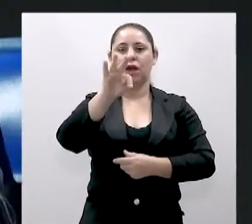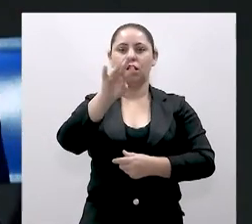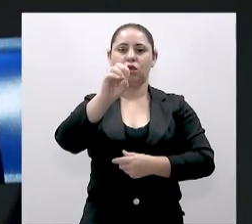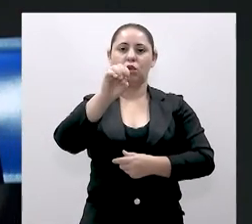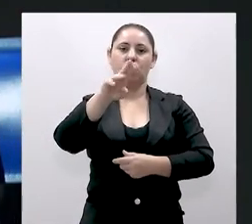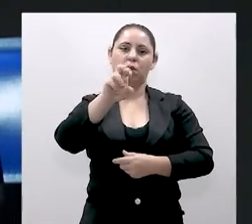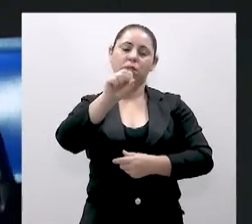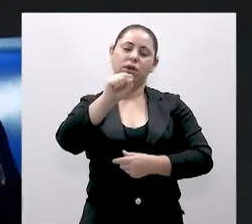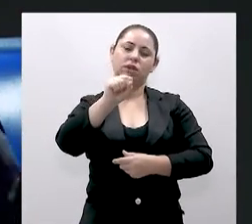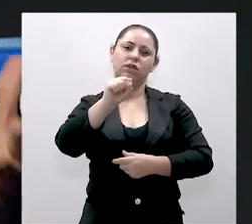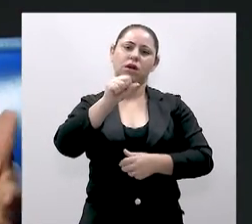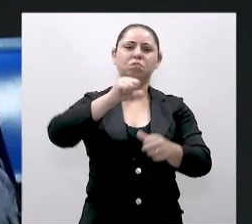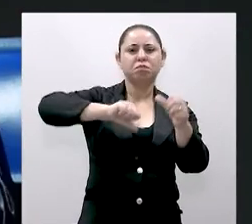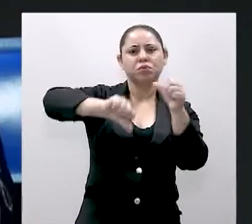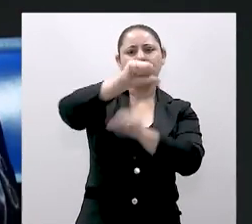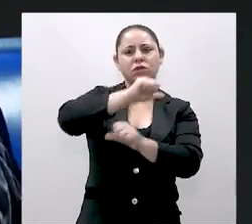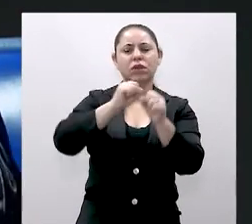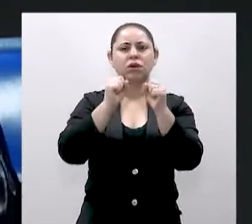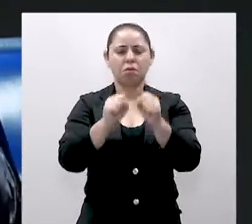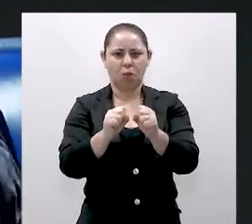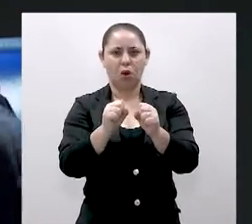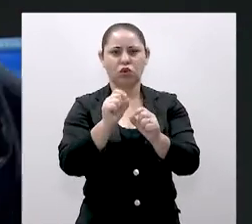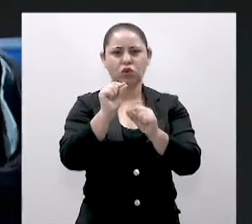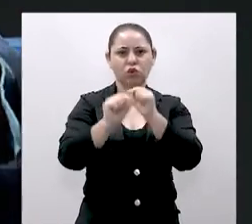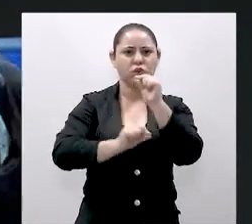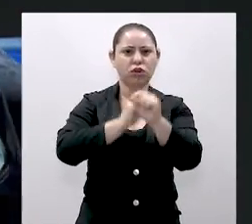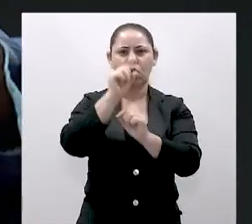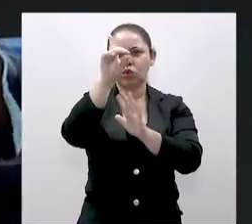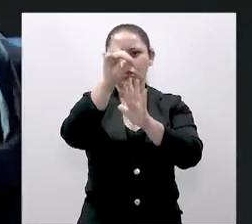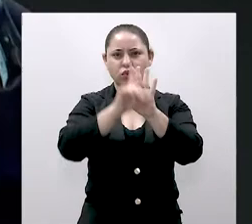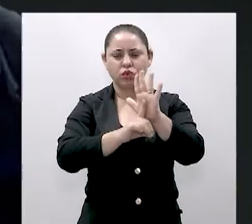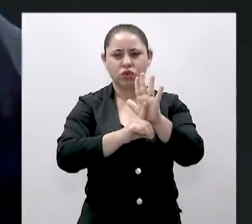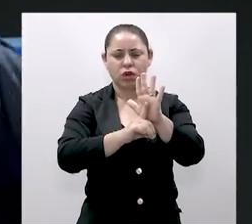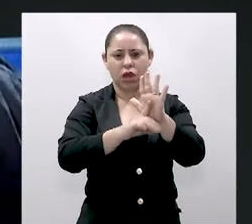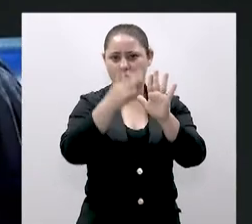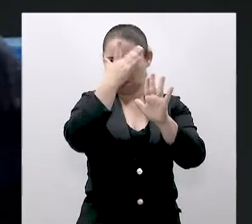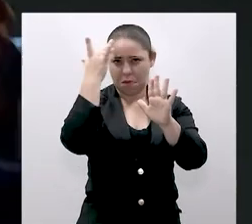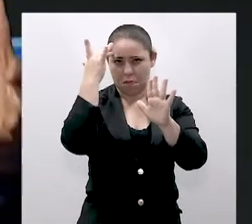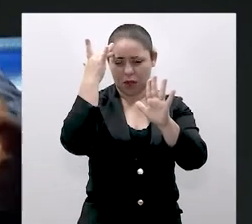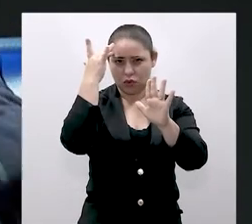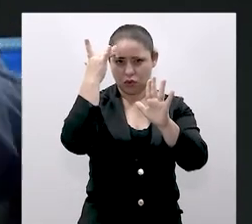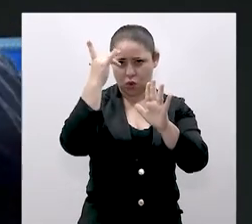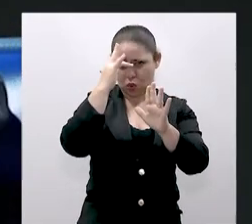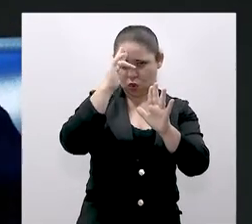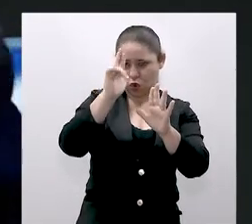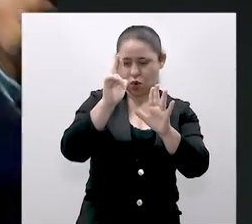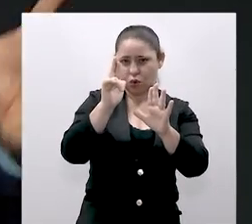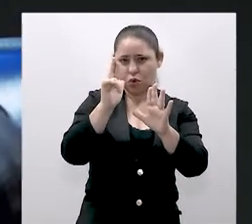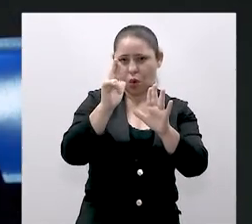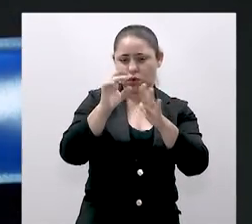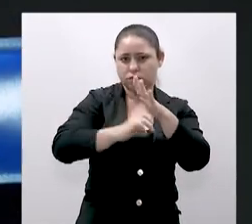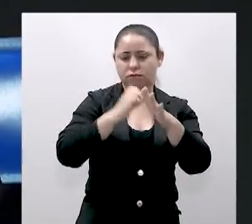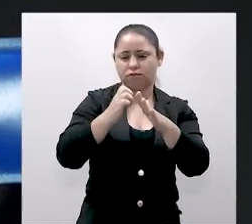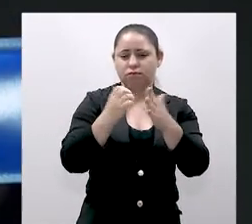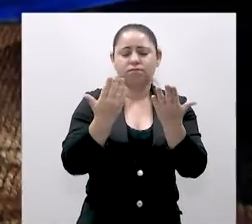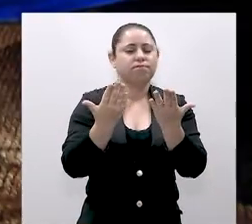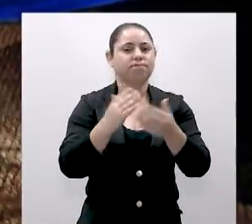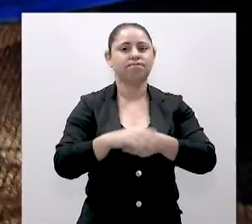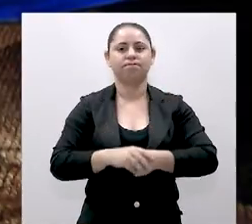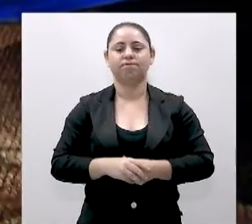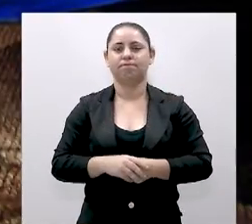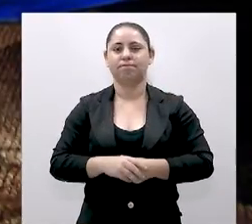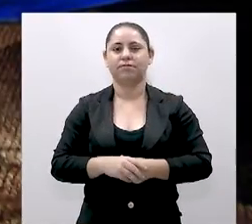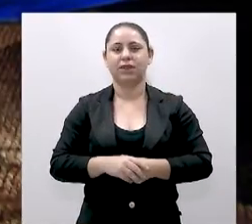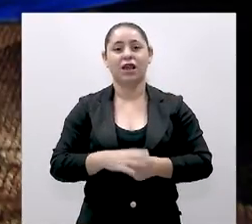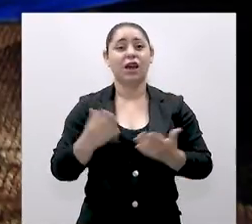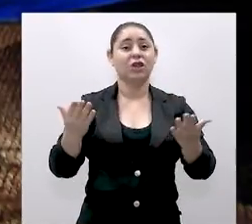Petrobras agora essa essa mudança é possível compatibilizar o direito dos acionistas o interesse social será vai